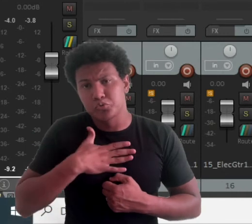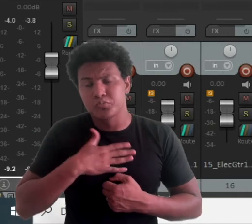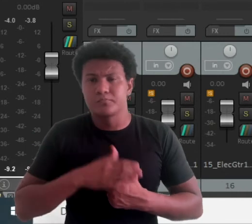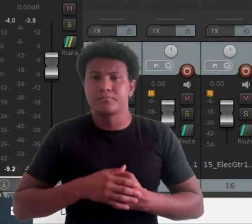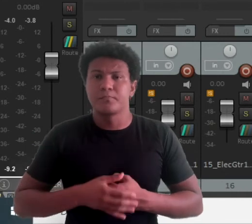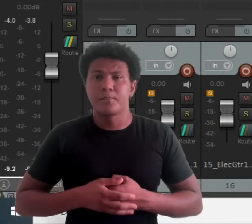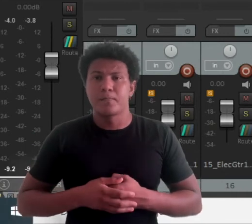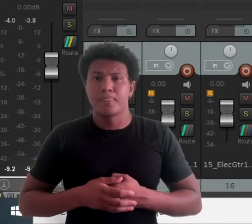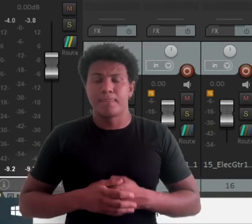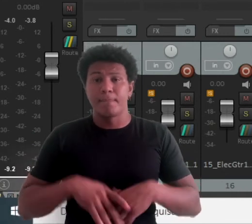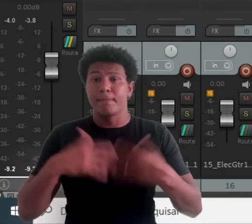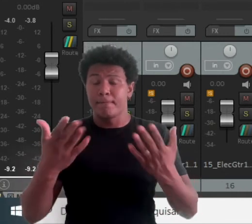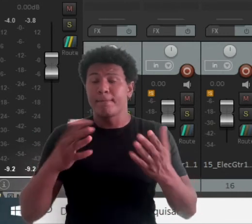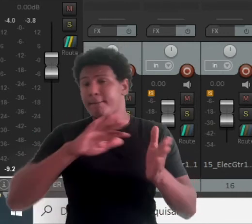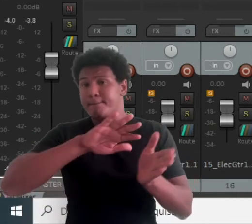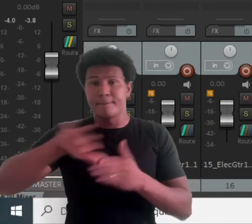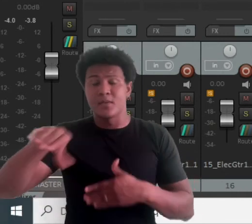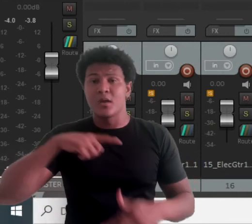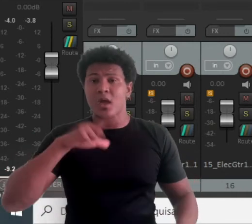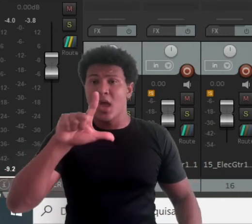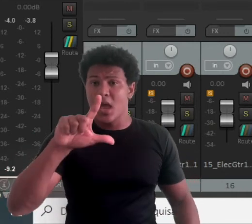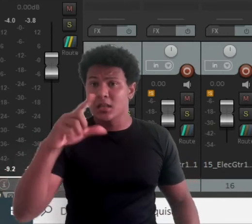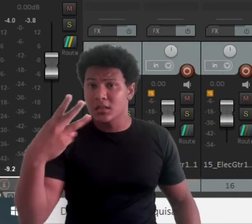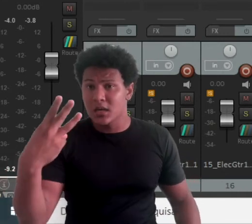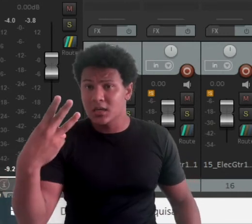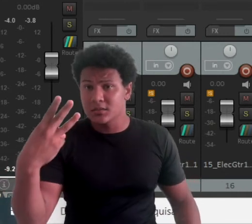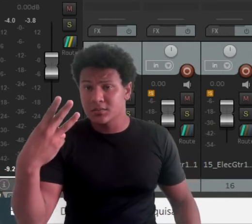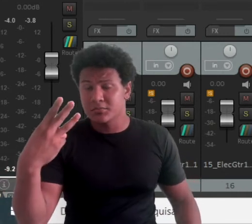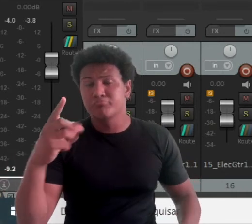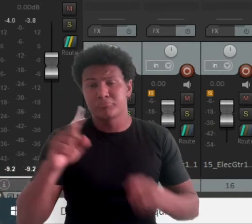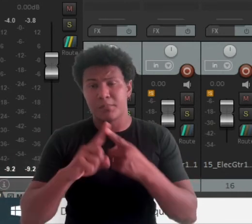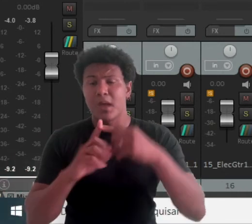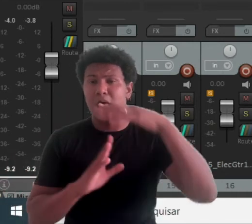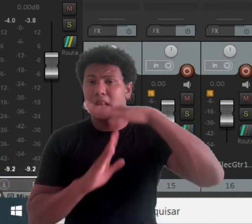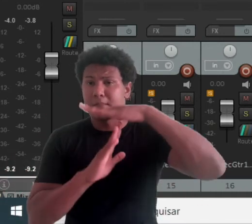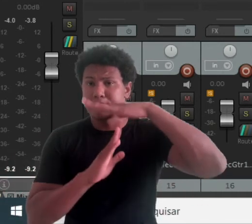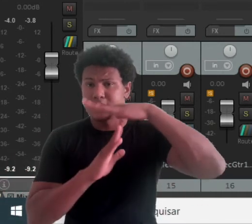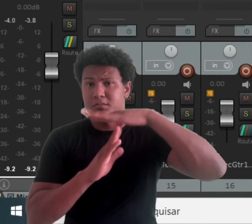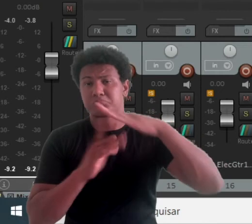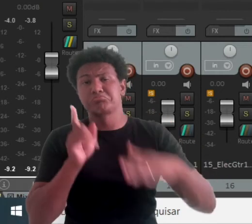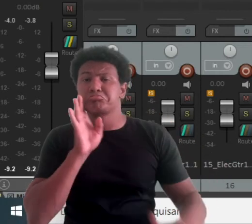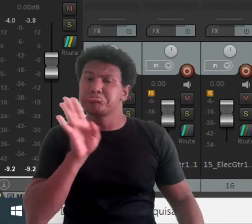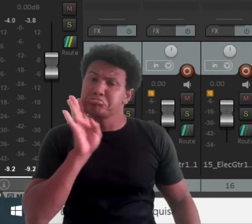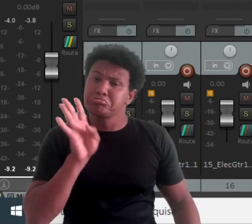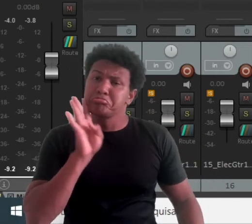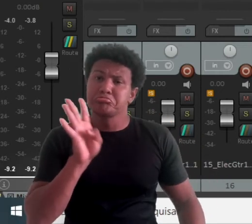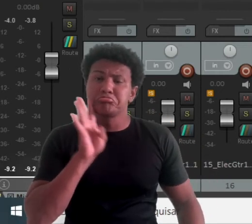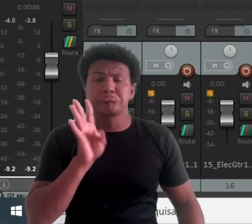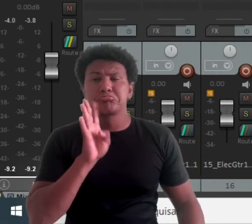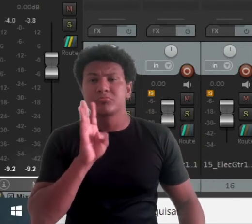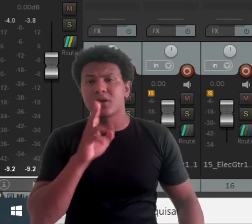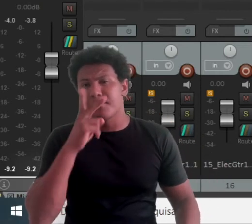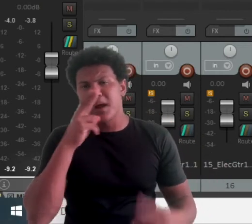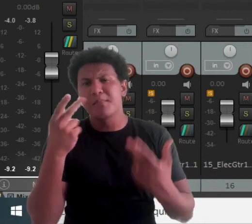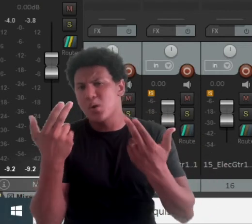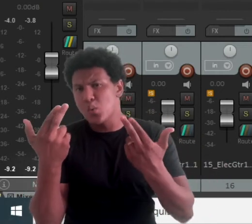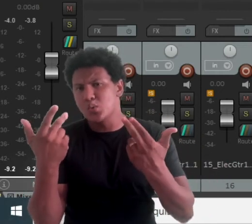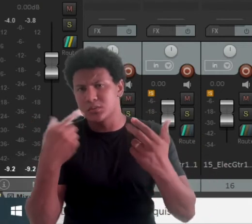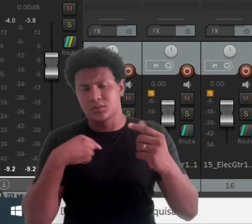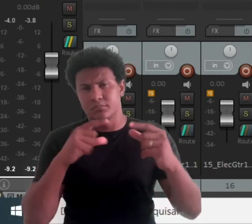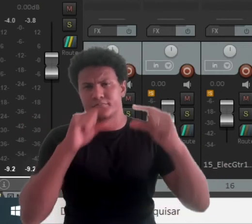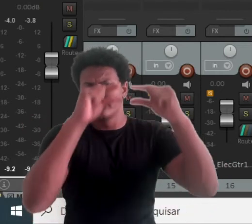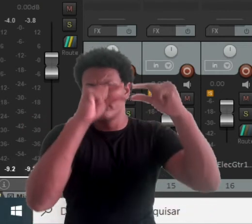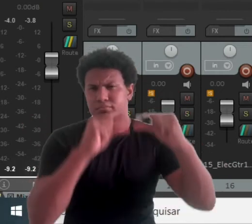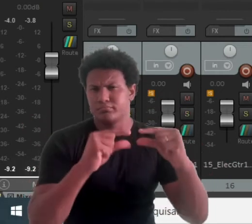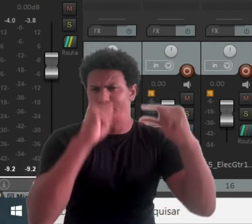o L3, da Waves, também, que é um limiter muito bacana, porque eu tenho os mesmos parâmetros, né, de threshold e